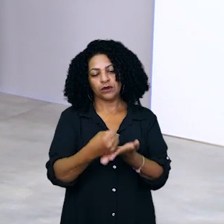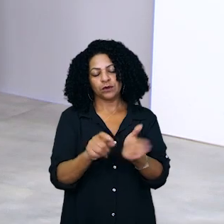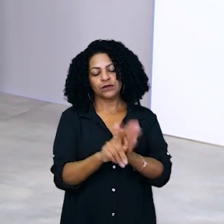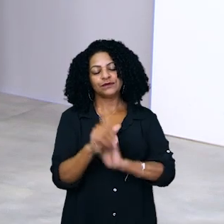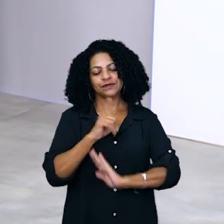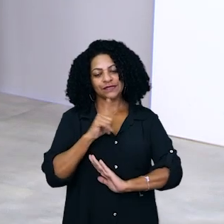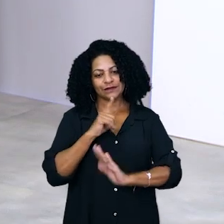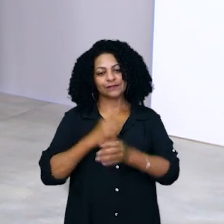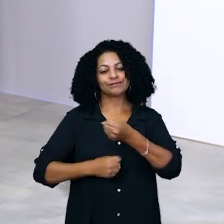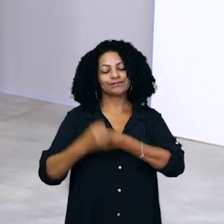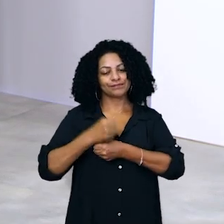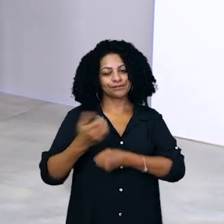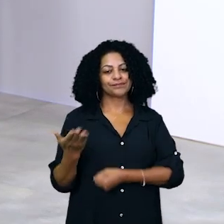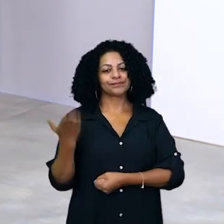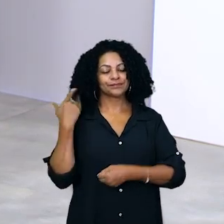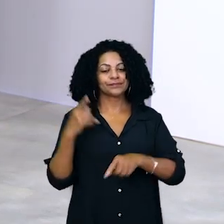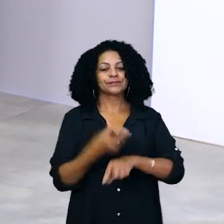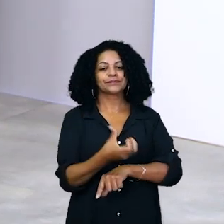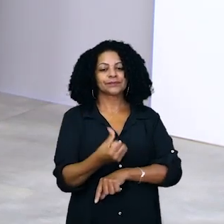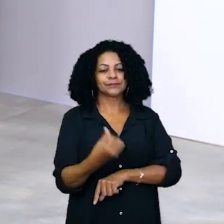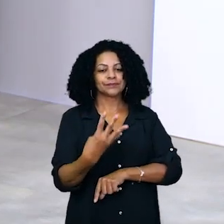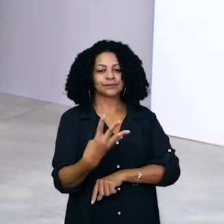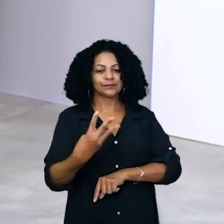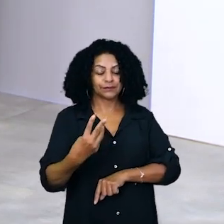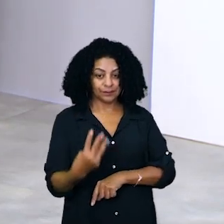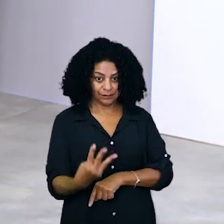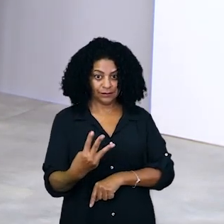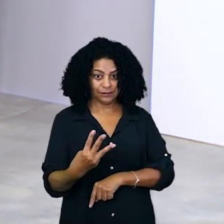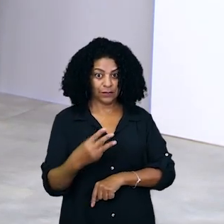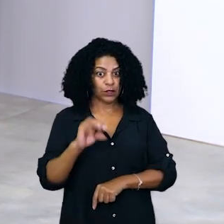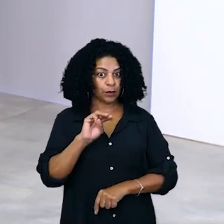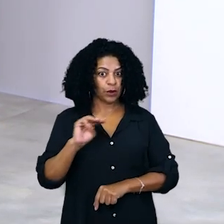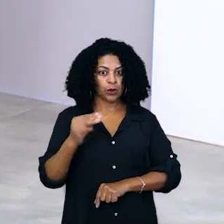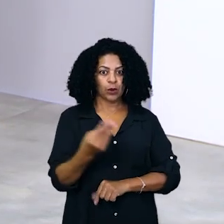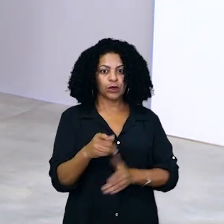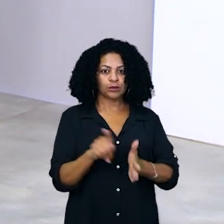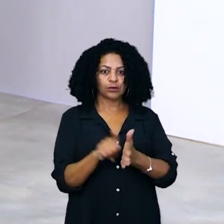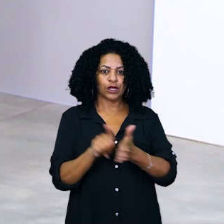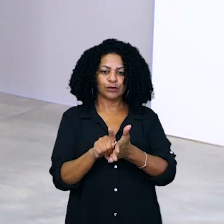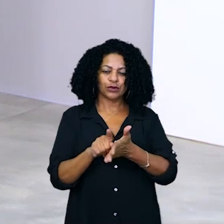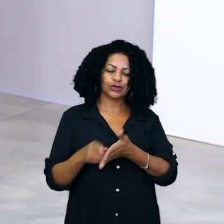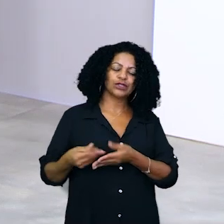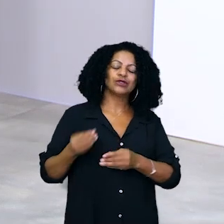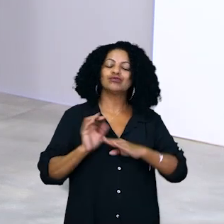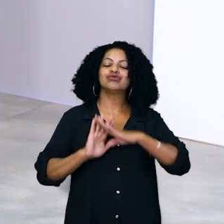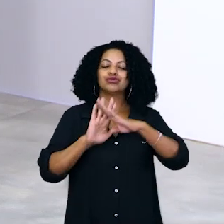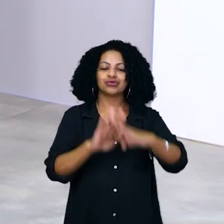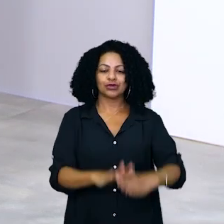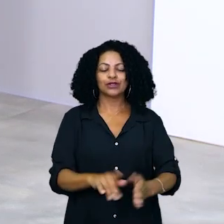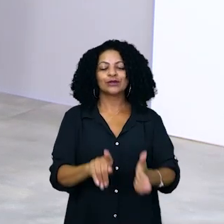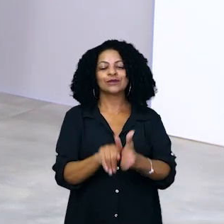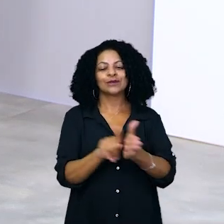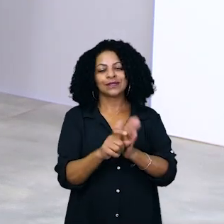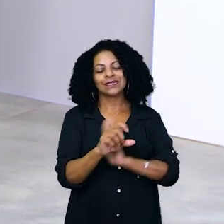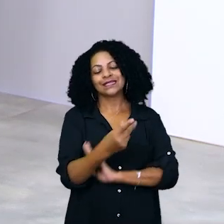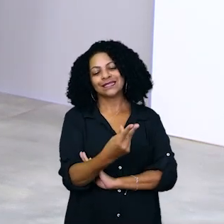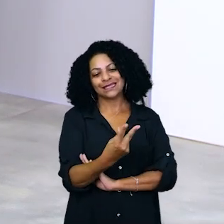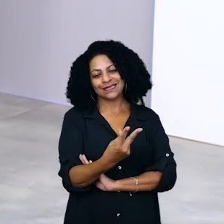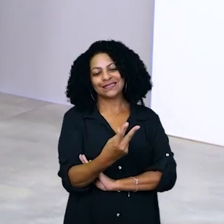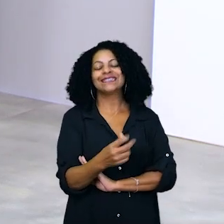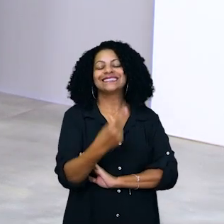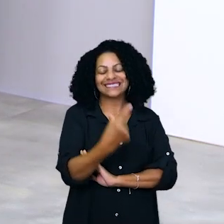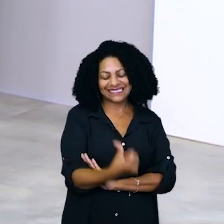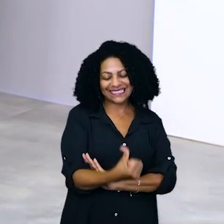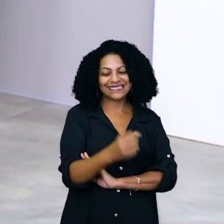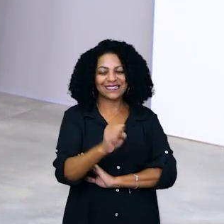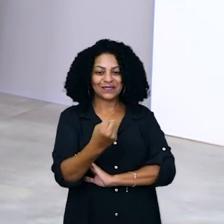122.148 homologações. Os acordos resultaram em mais de 643 milhões em contribuições previdenciárias e